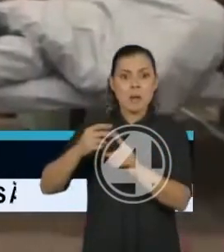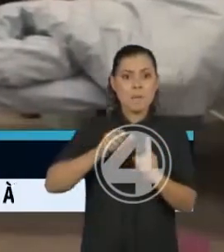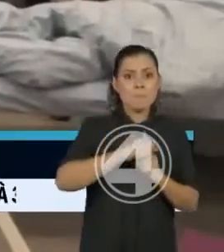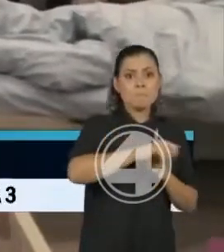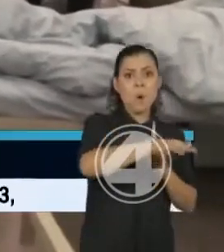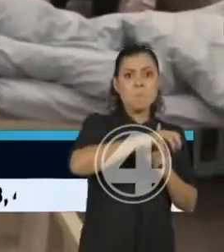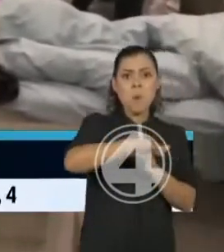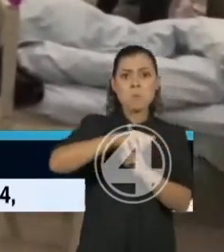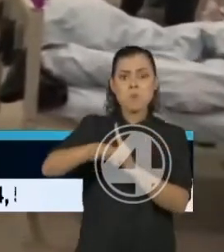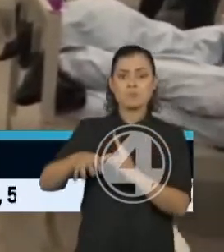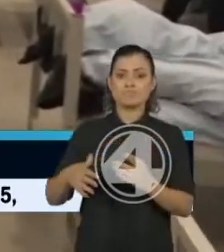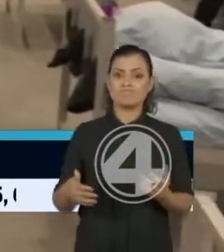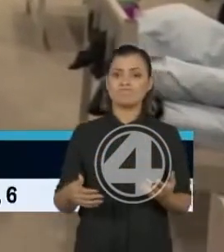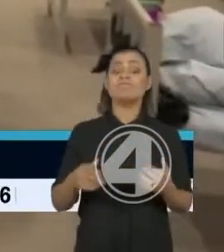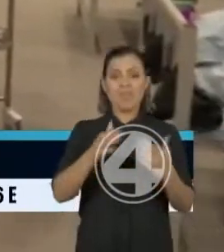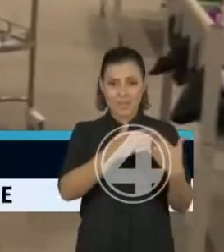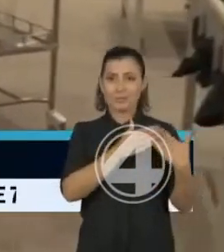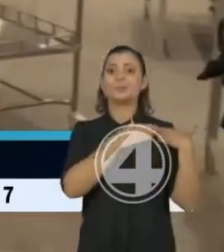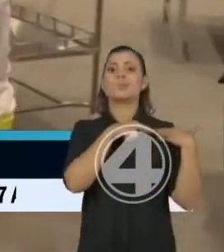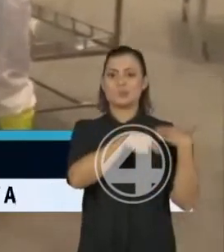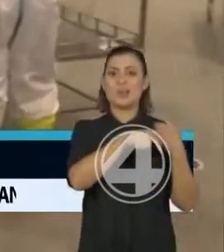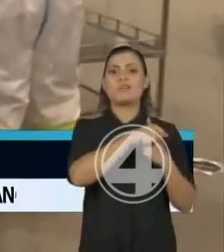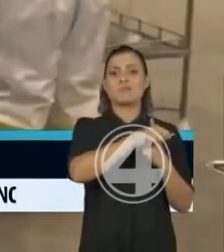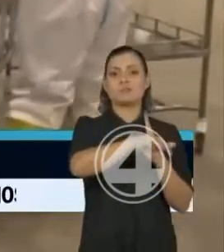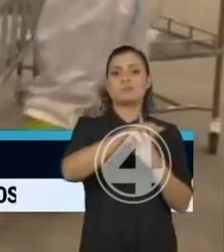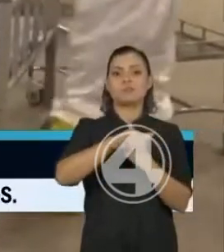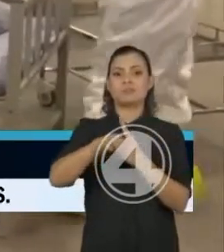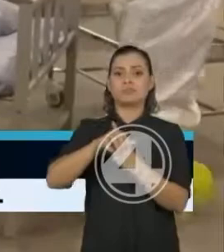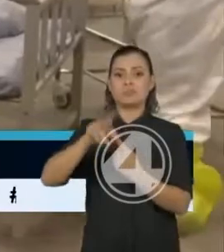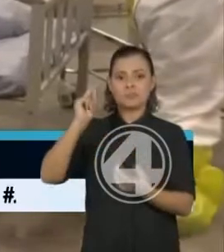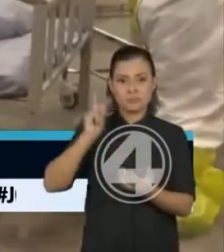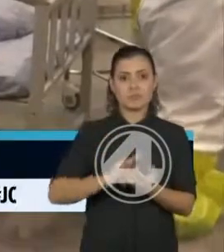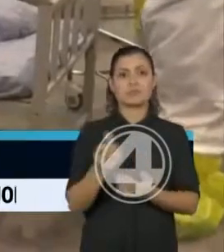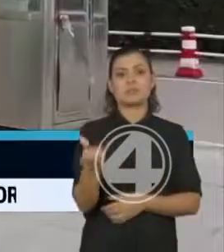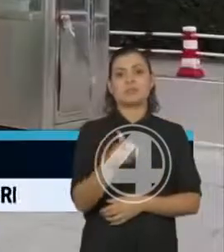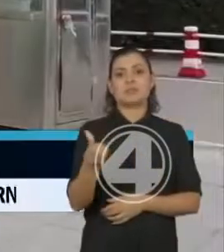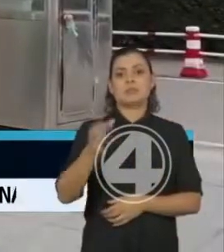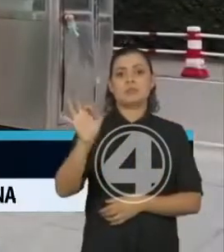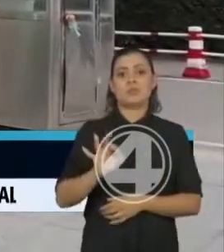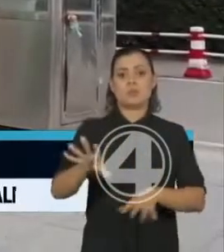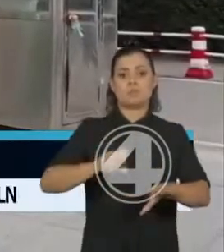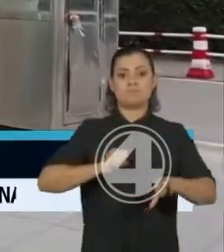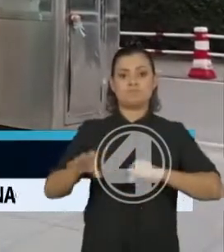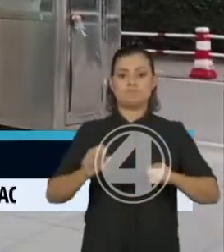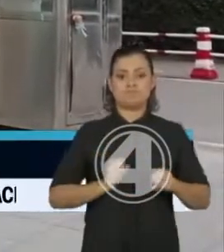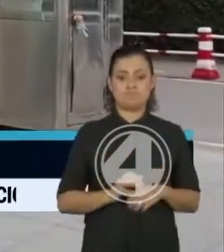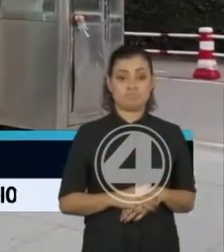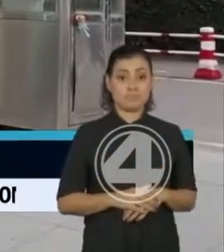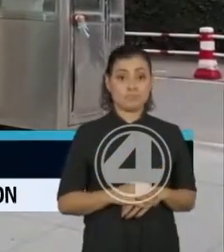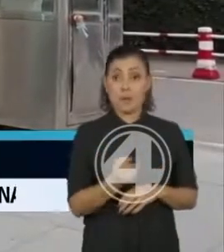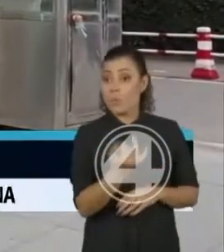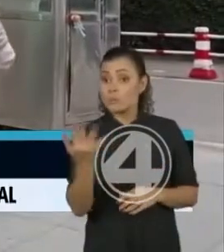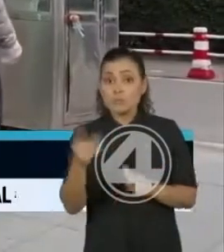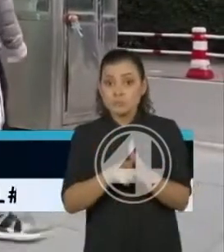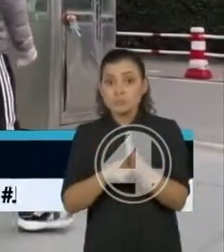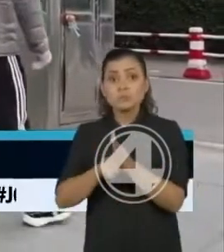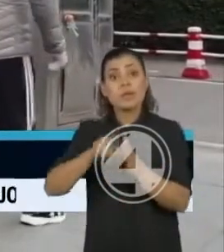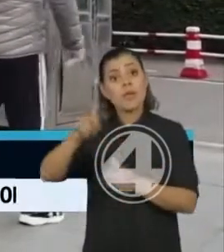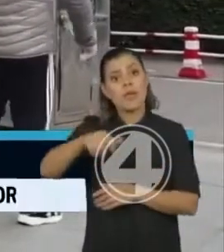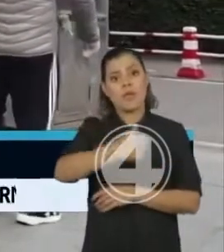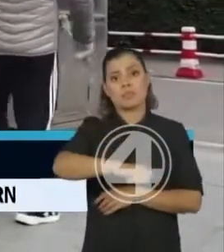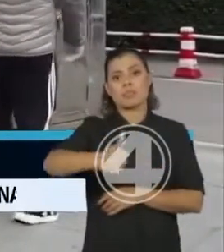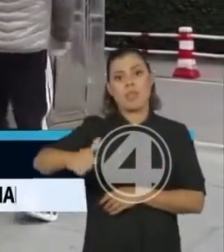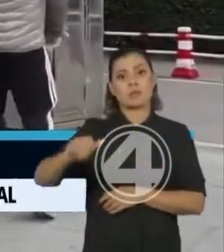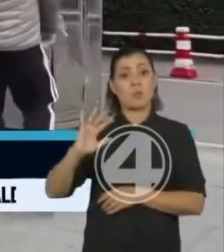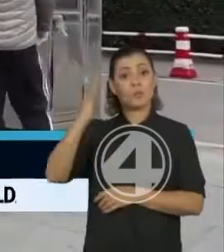e acabaram se tornando responsáveis por dois terços das contaminações os números são baseados na análise